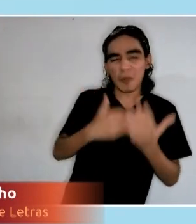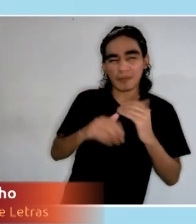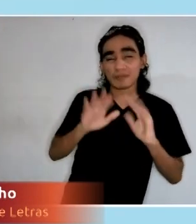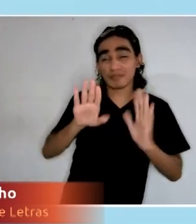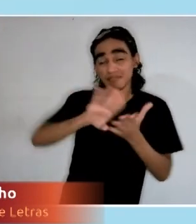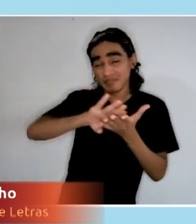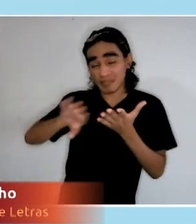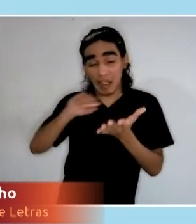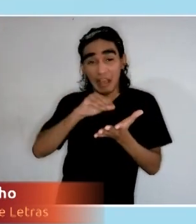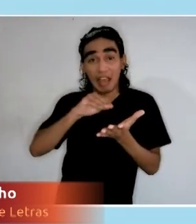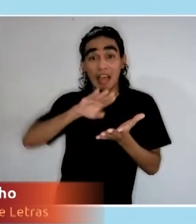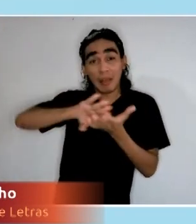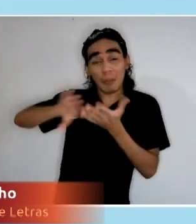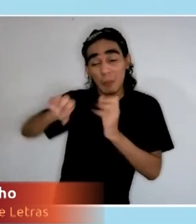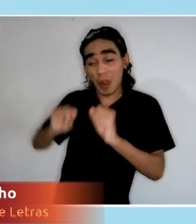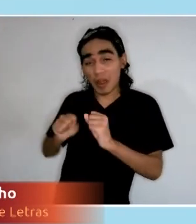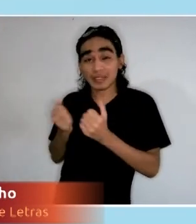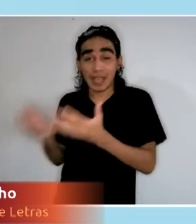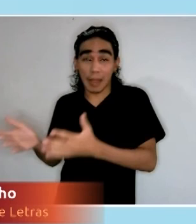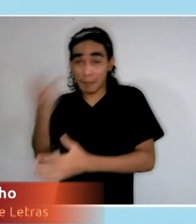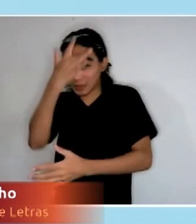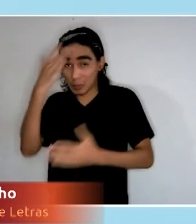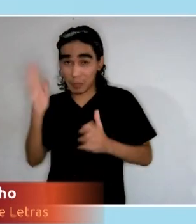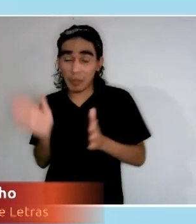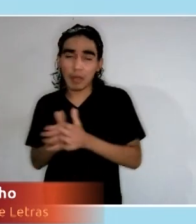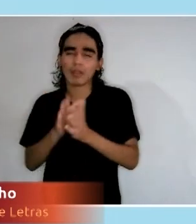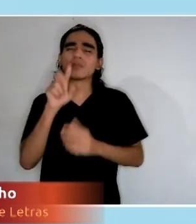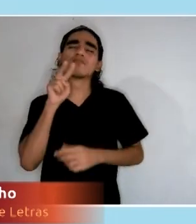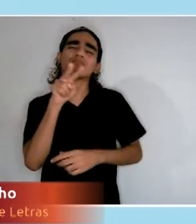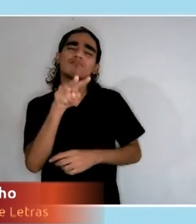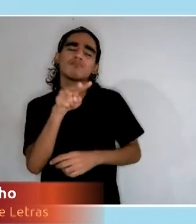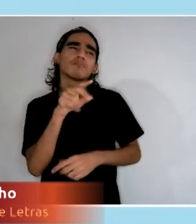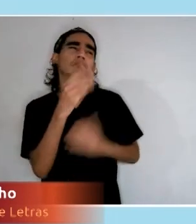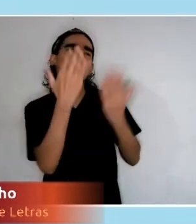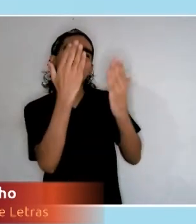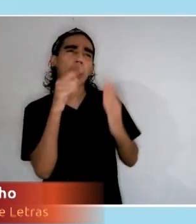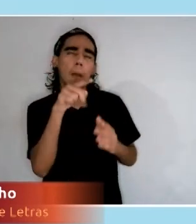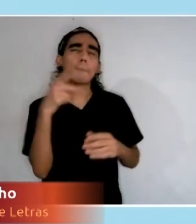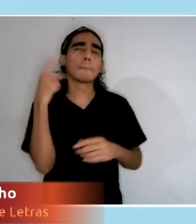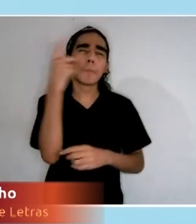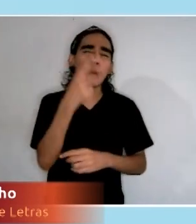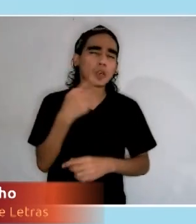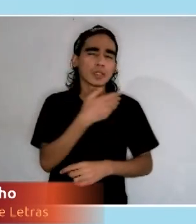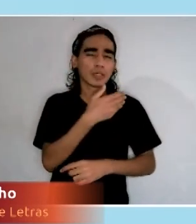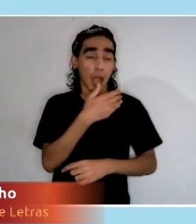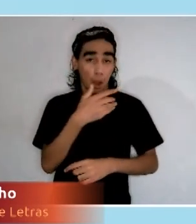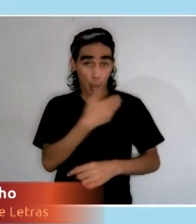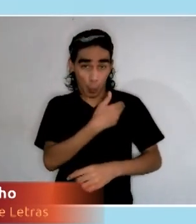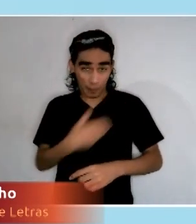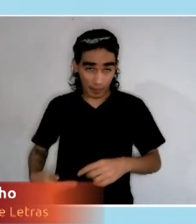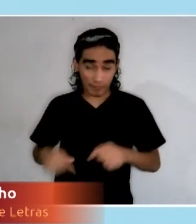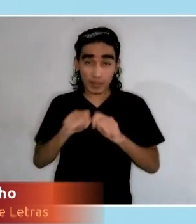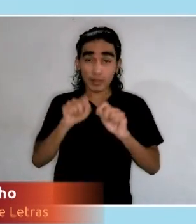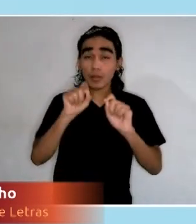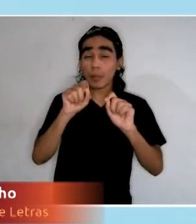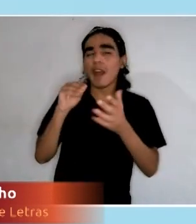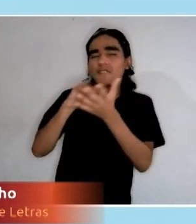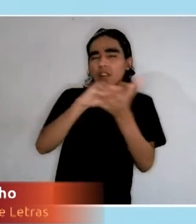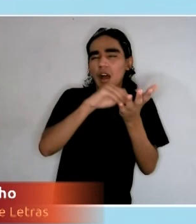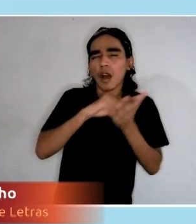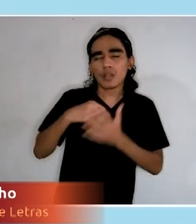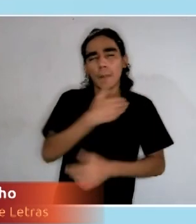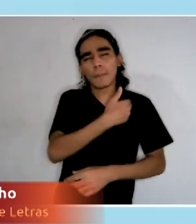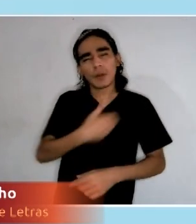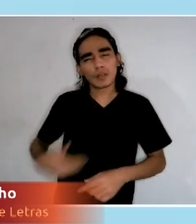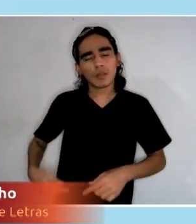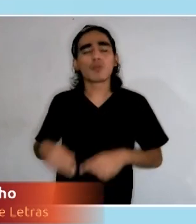interpretado assim. Como é que você analisa as políticas que o governo tem feito, ou a falta de políticas, e o que poderia ser feito